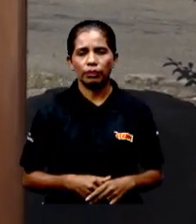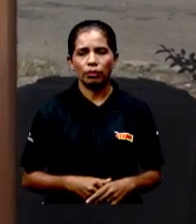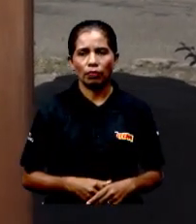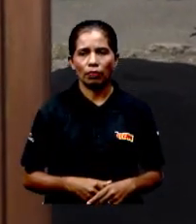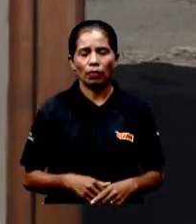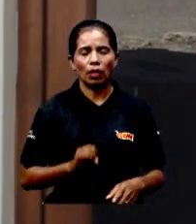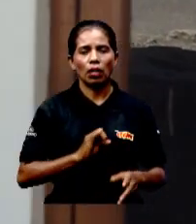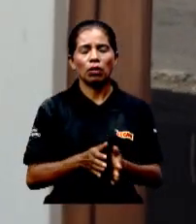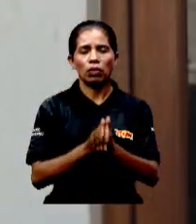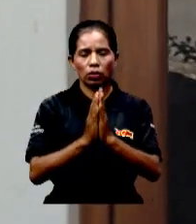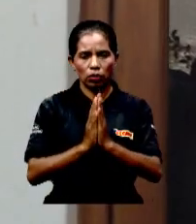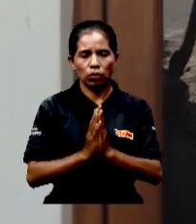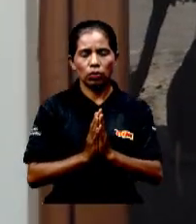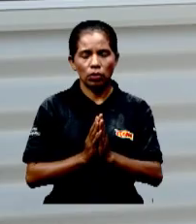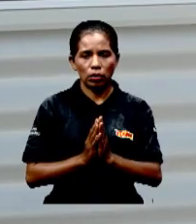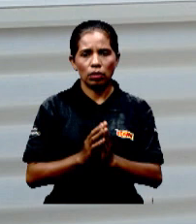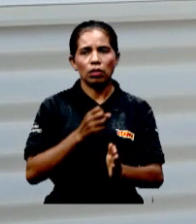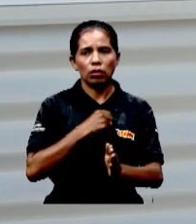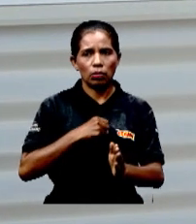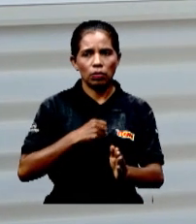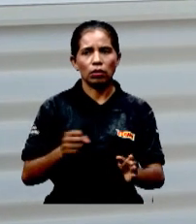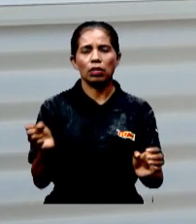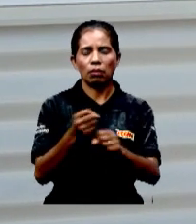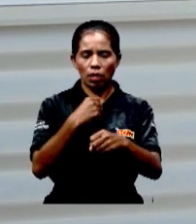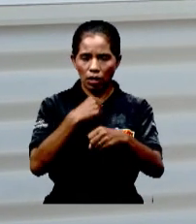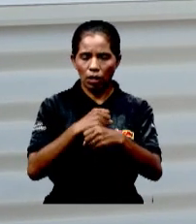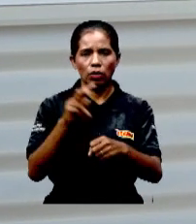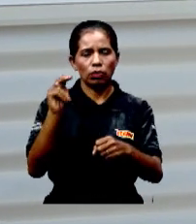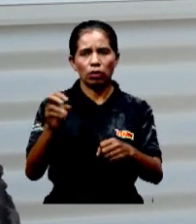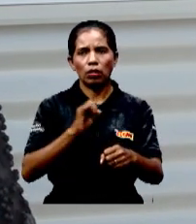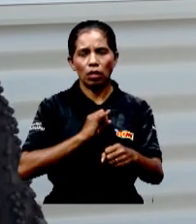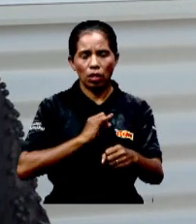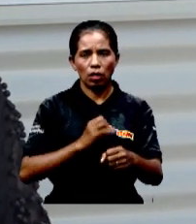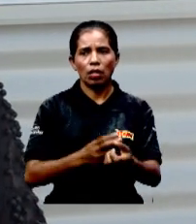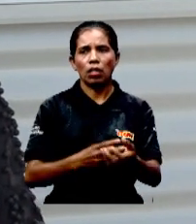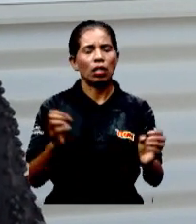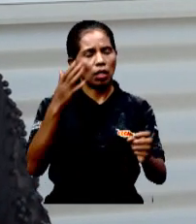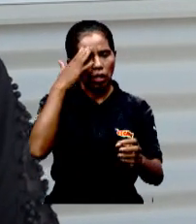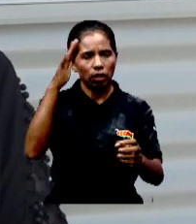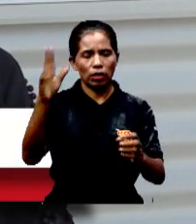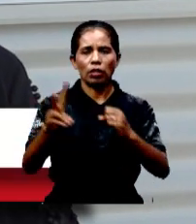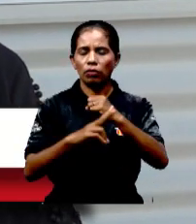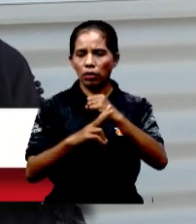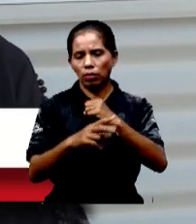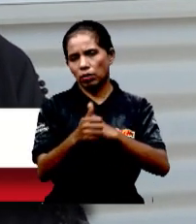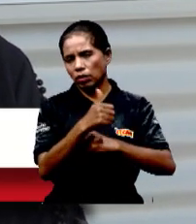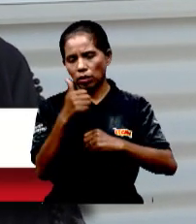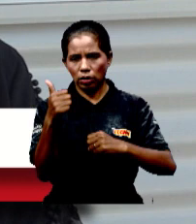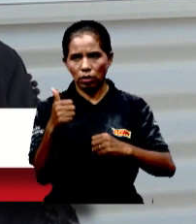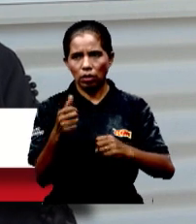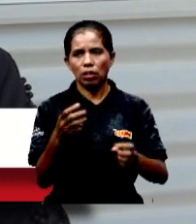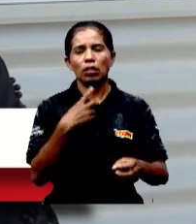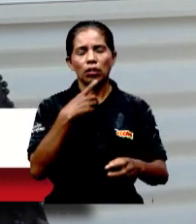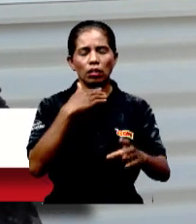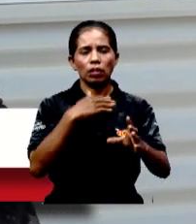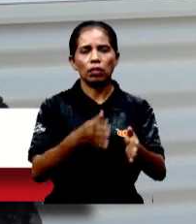usi disculpa ba publik katak ni la sama halo ni ma halo duni. Hau perdua tene ni maslah ten katak biti masih la seluk ni be ni haruka